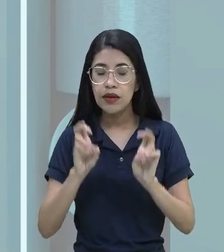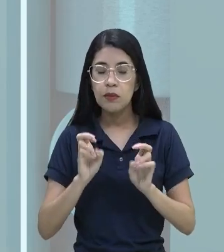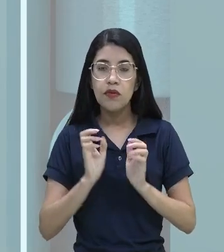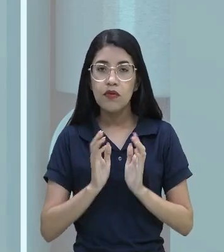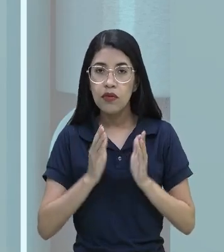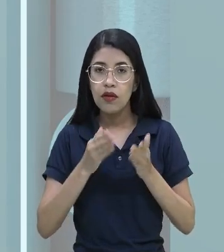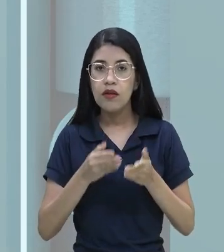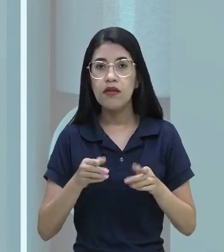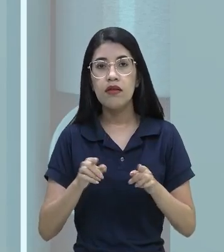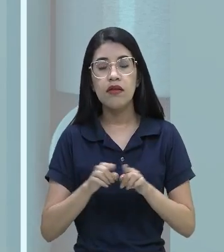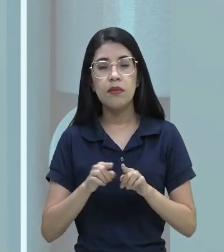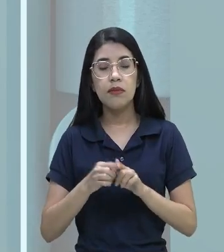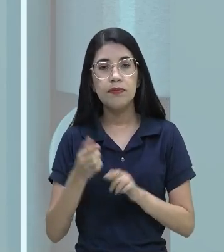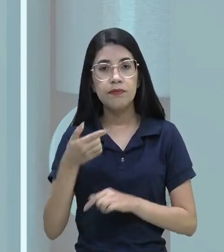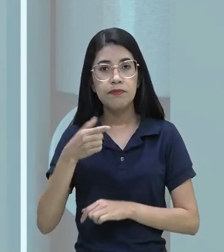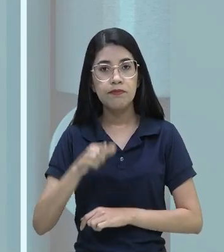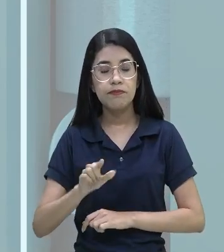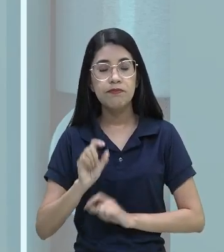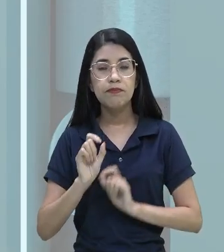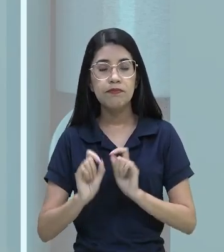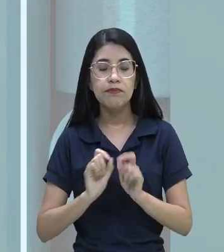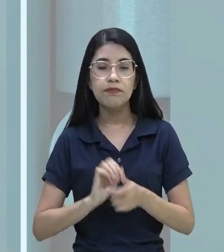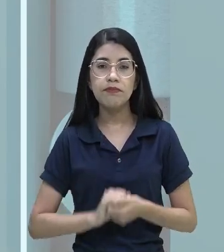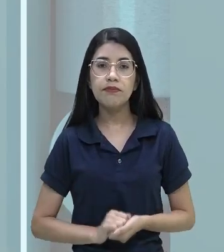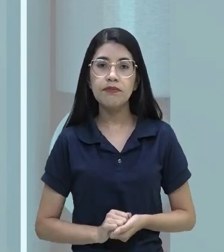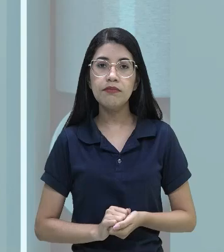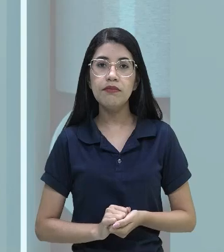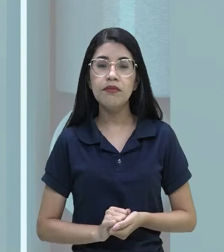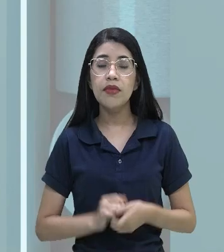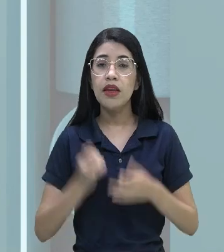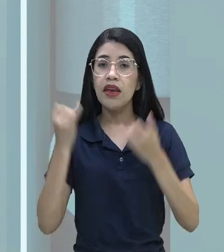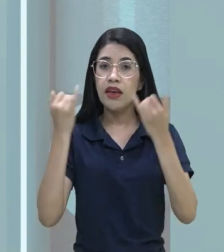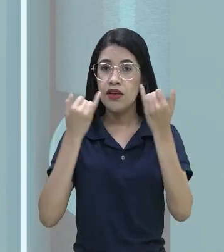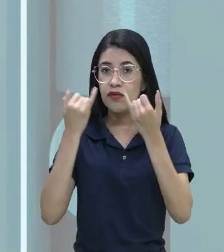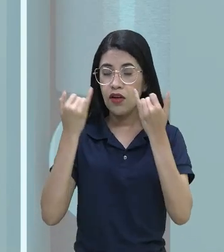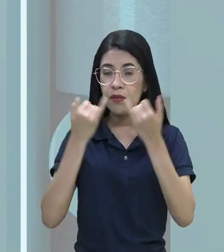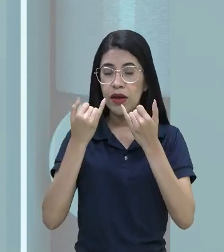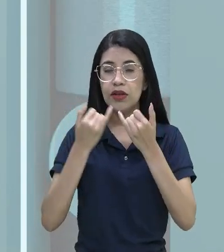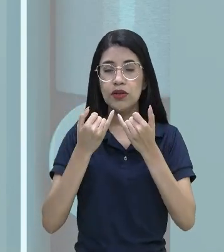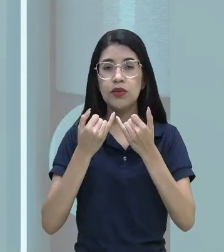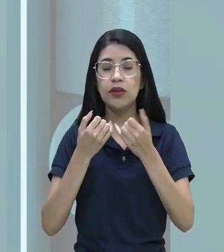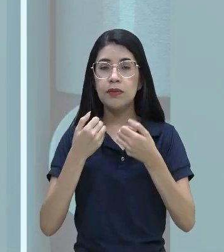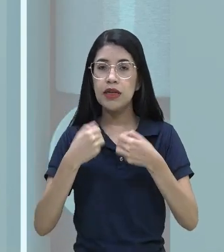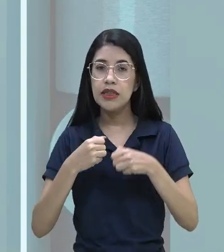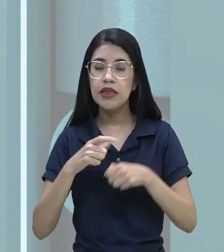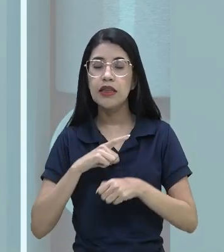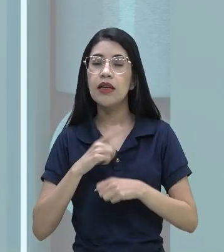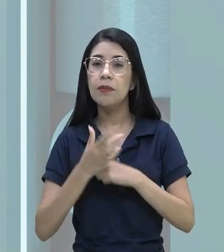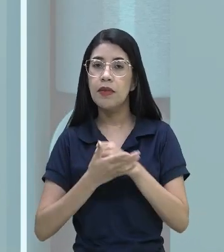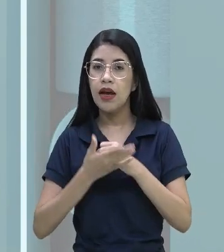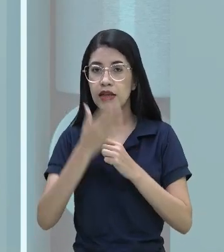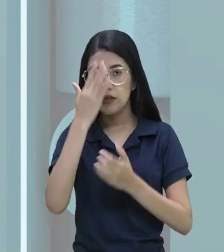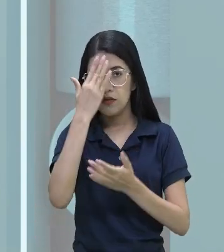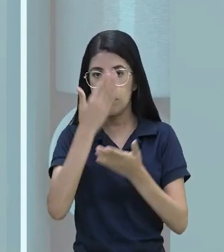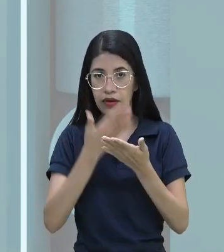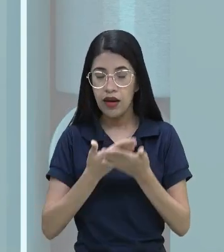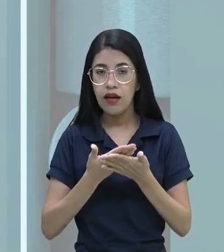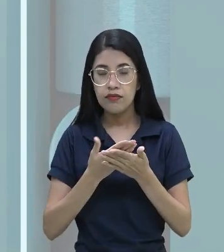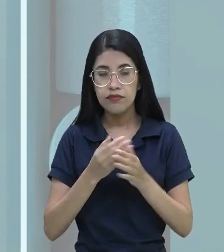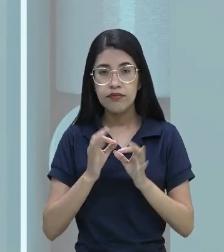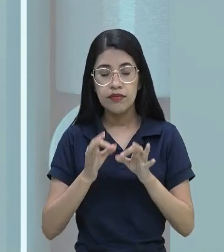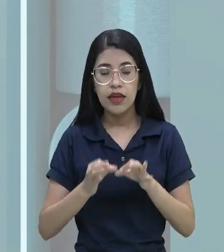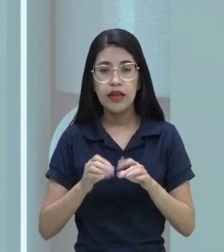e, novamente, torno a repetir, dado numérico de fonte confiável, tá? E só aqui,